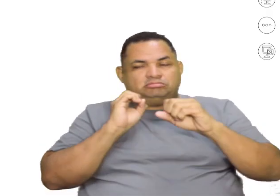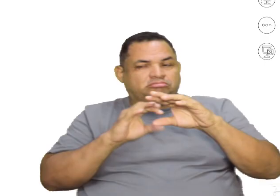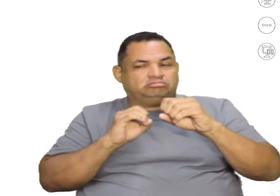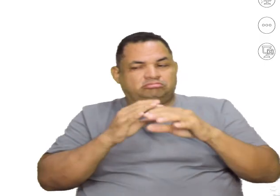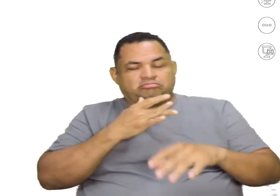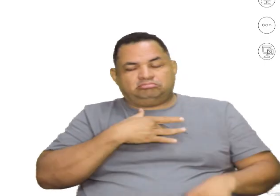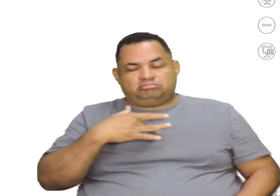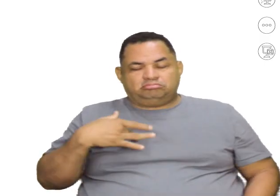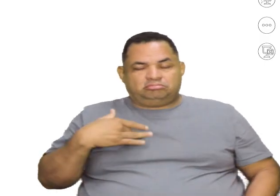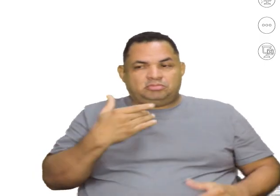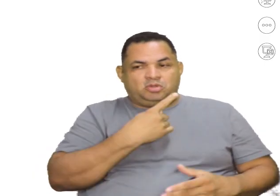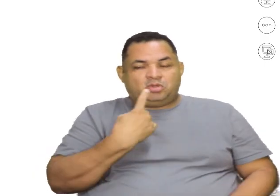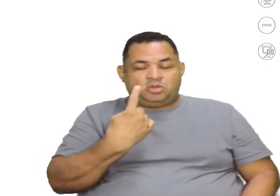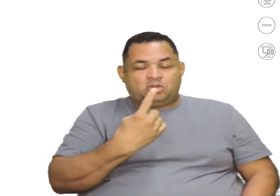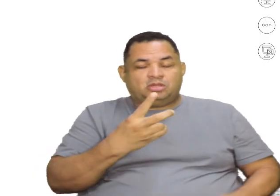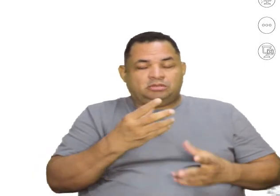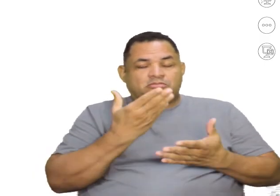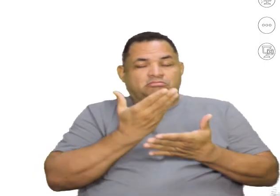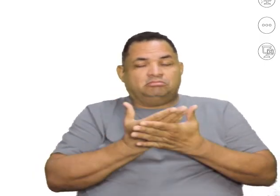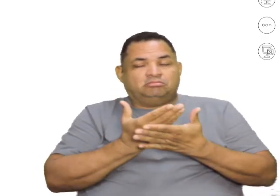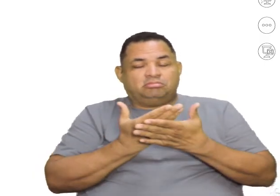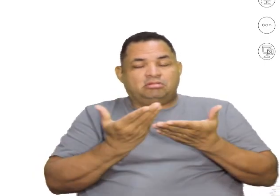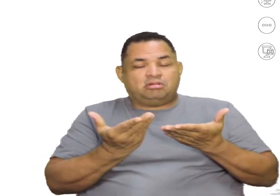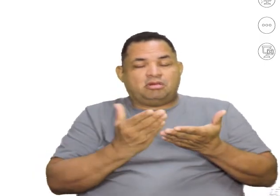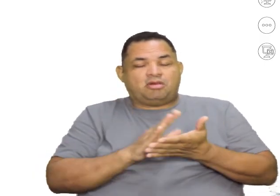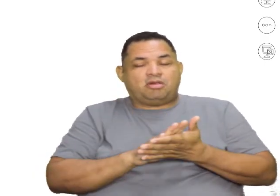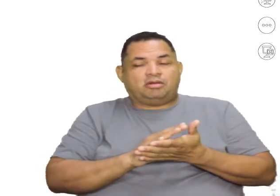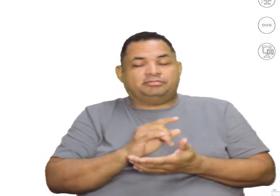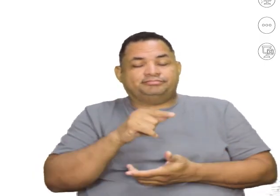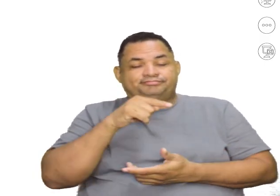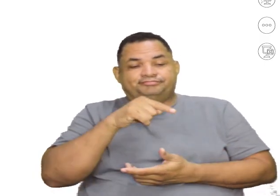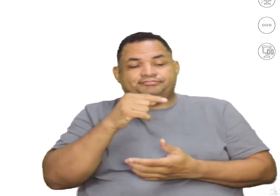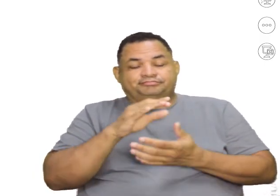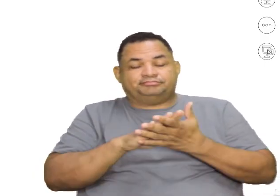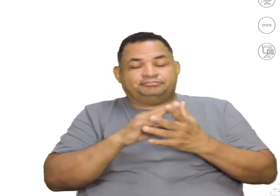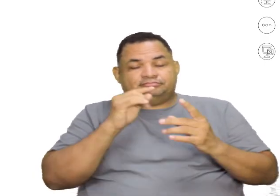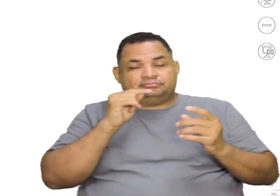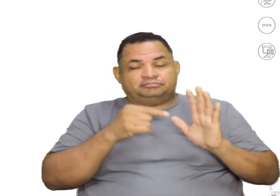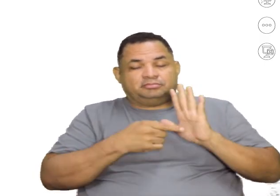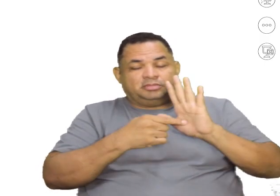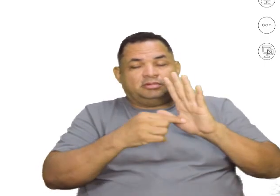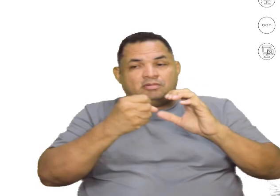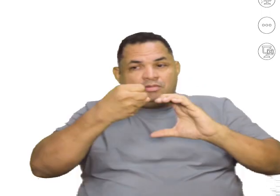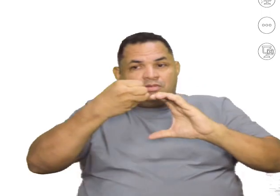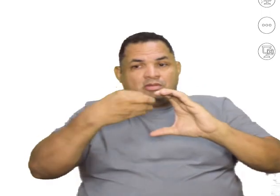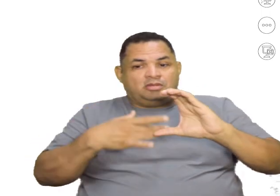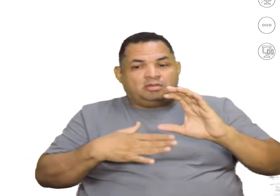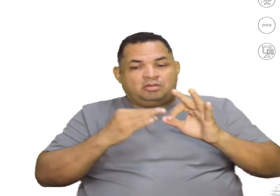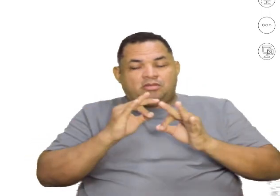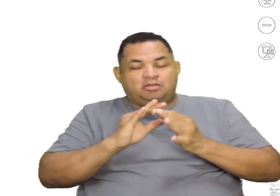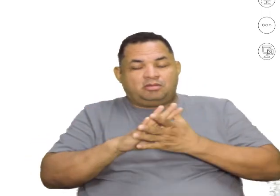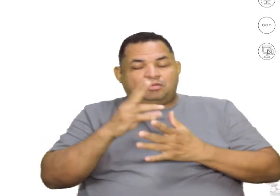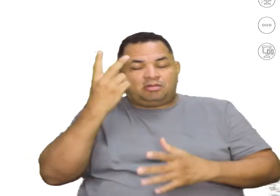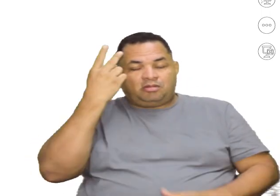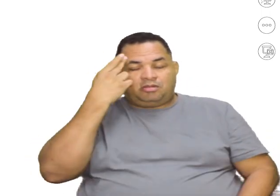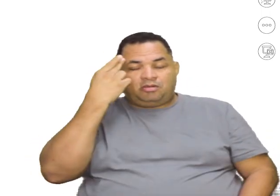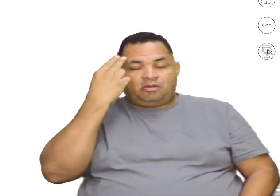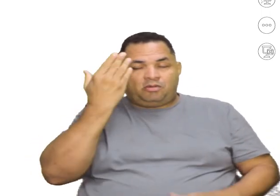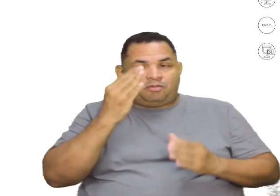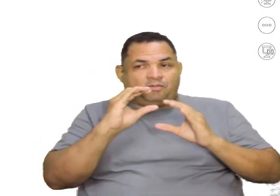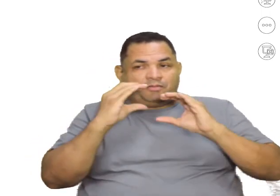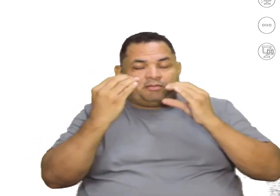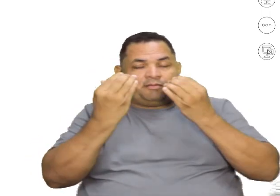educação, a saúde, a gente viu tudo isso aqui. Então, aqui você vai apontar as características que são comuns a